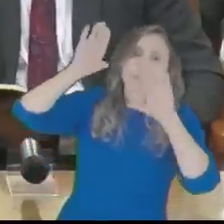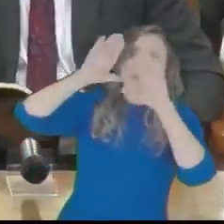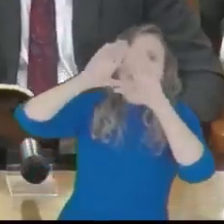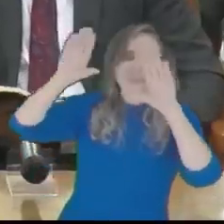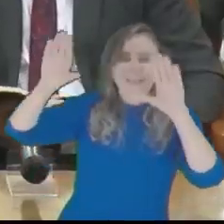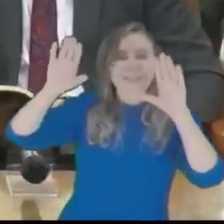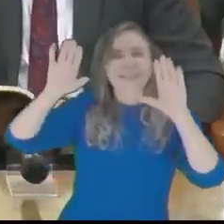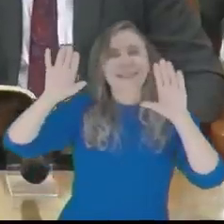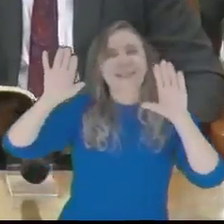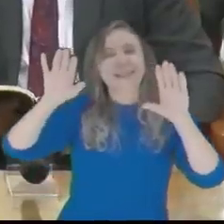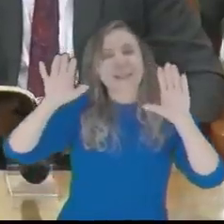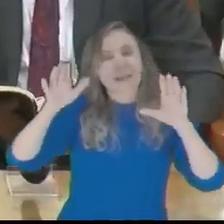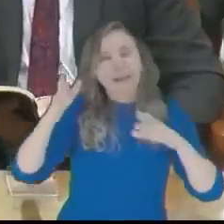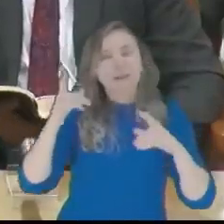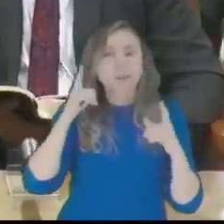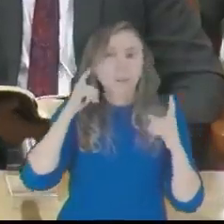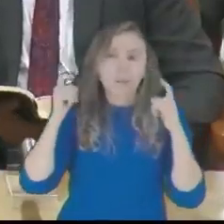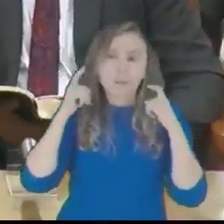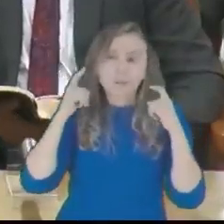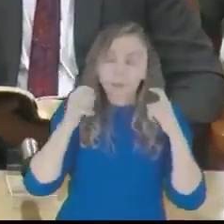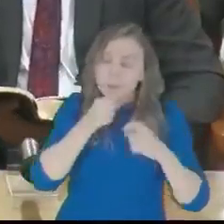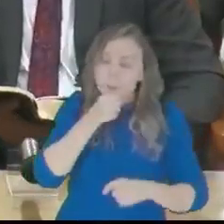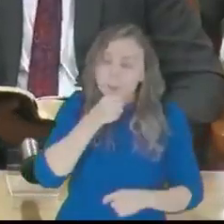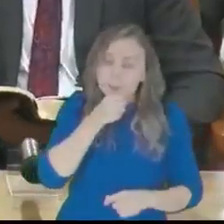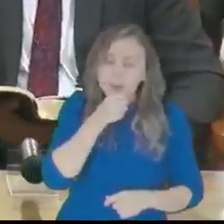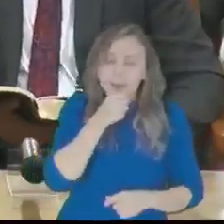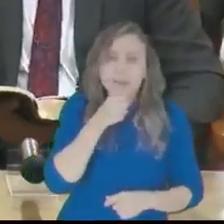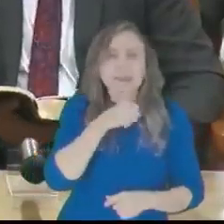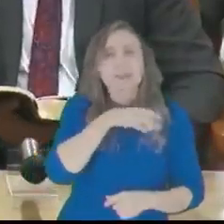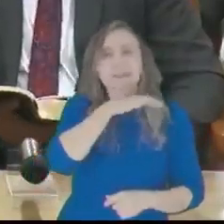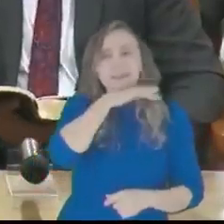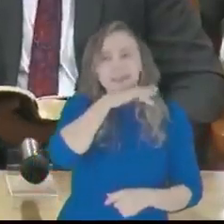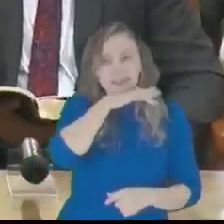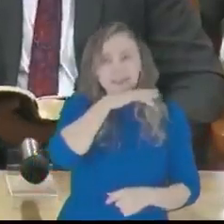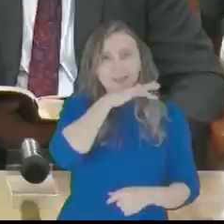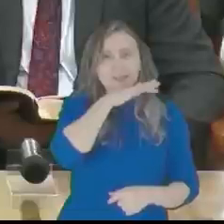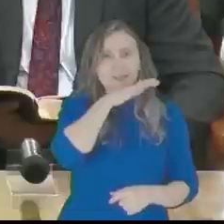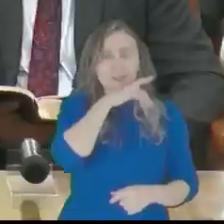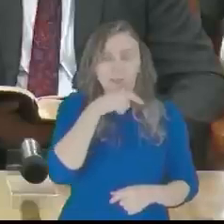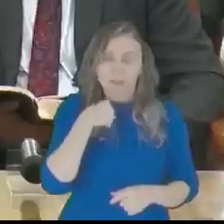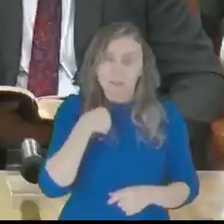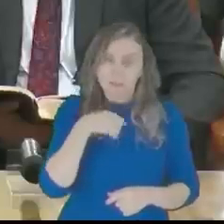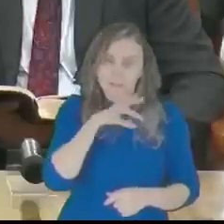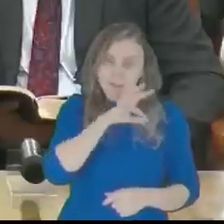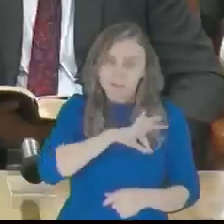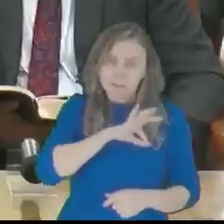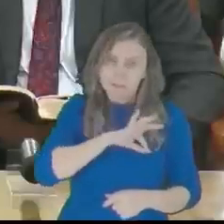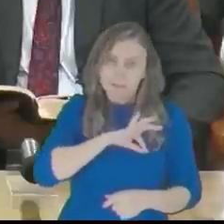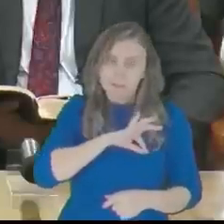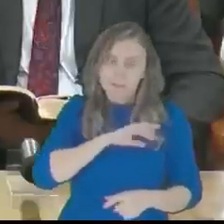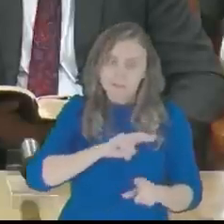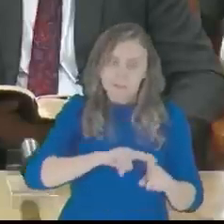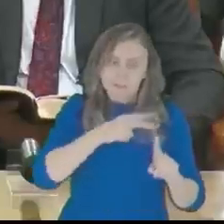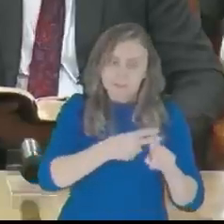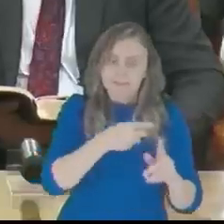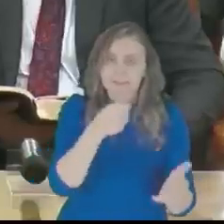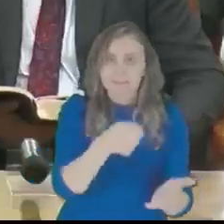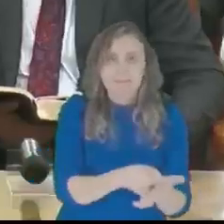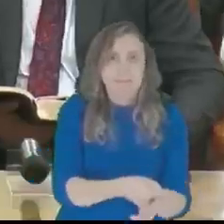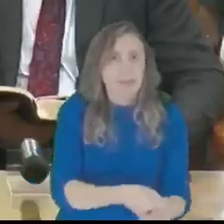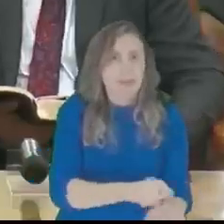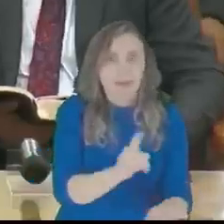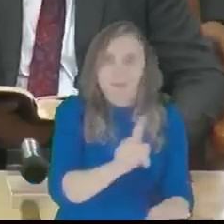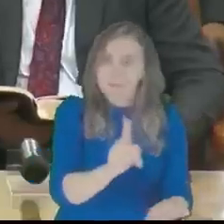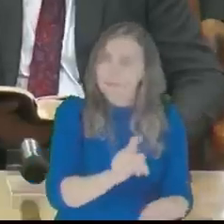traindo. Glória a Deus. Eu não vou pagar o 13º de vocês. Glória a Jesus. Prepare, vocês me pagam.